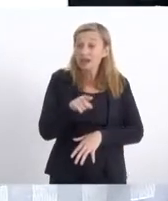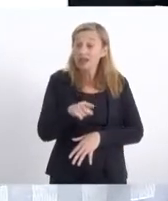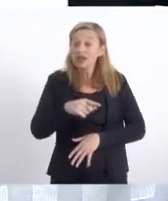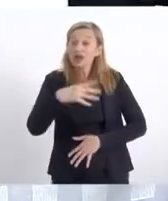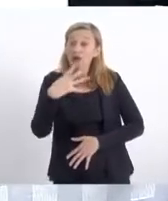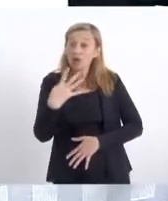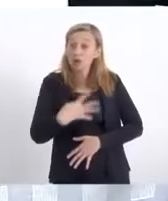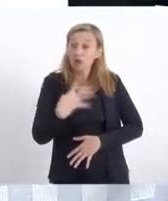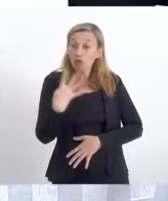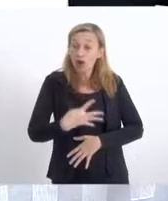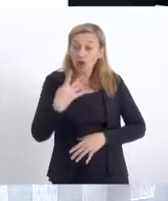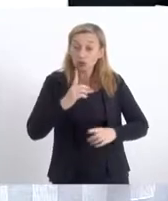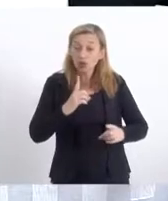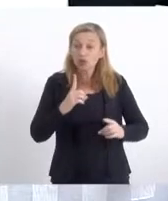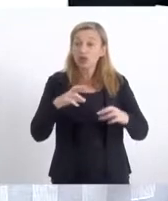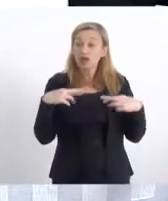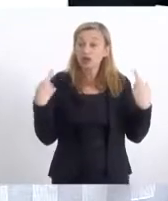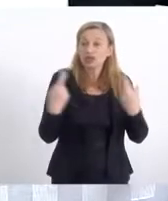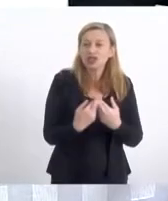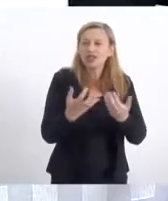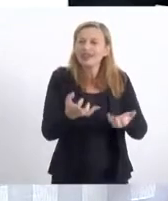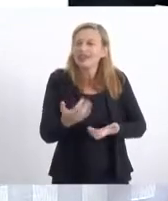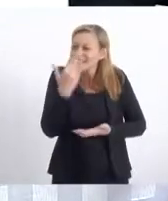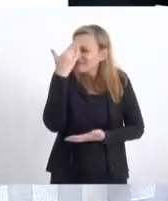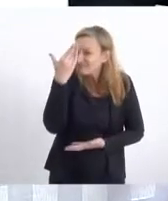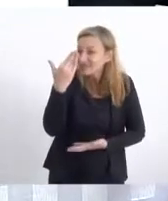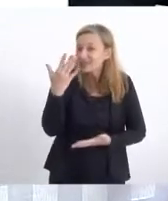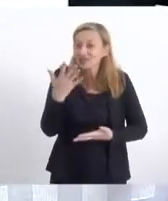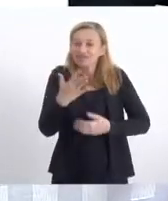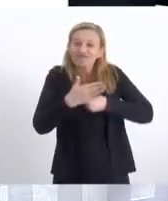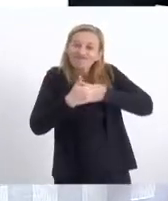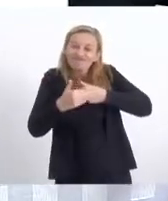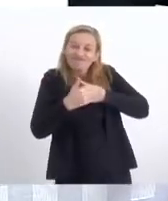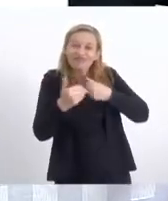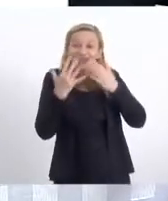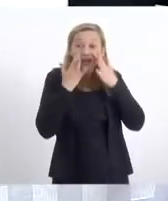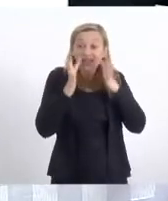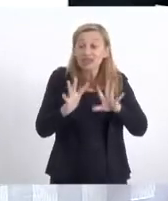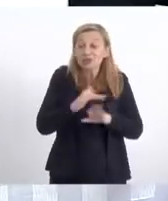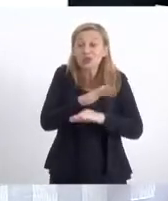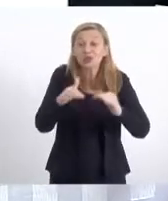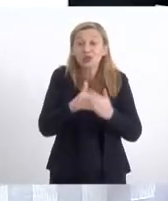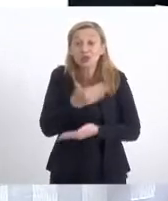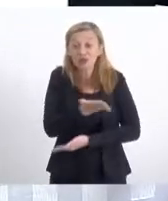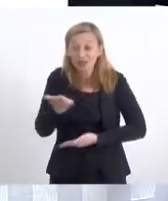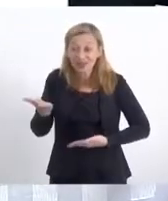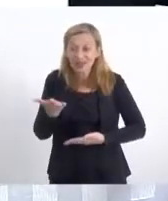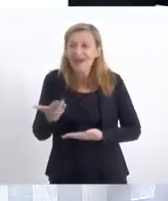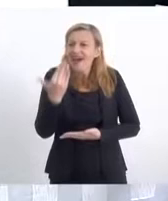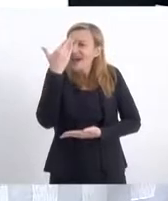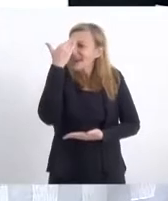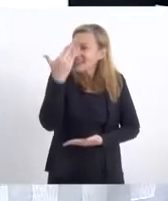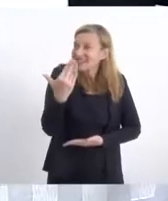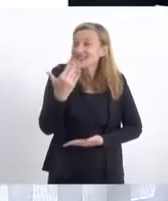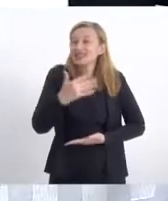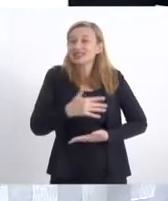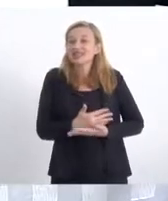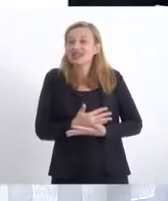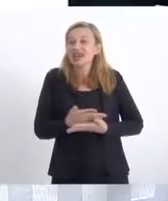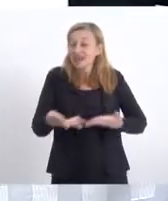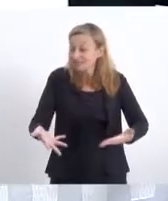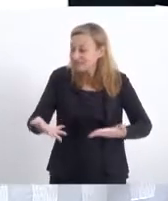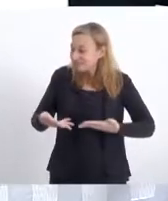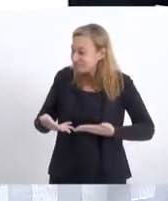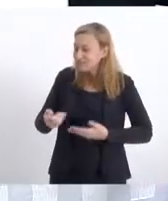encontro. Eu queria agradecer o carinho e a atenção de todos, agradecer a recepção